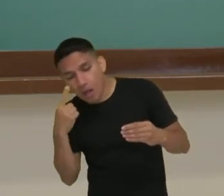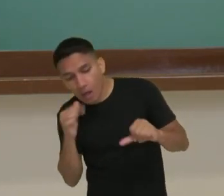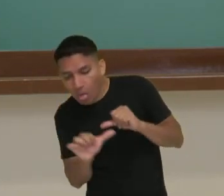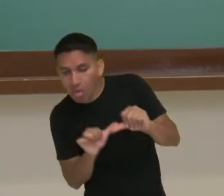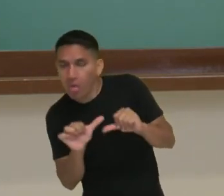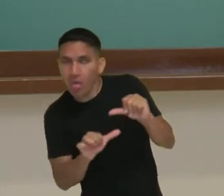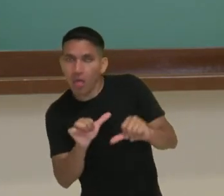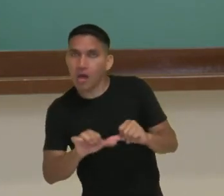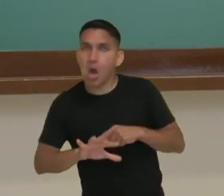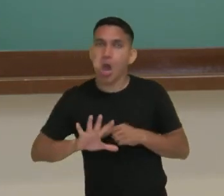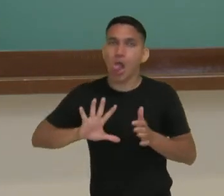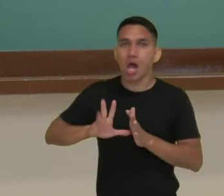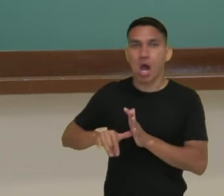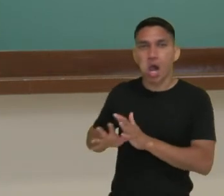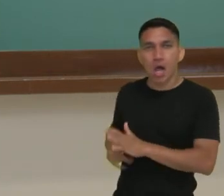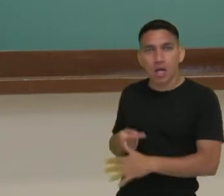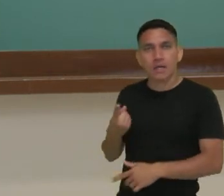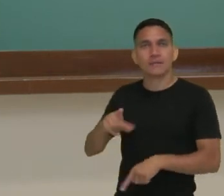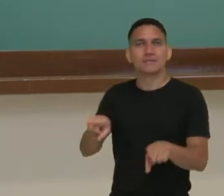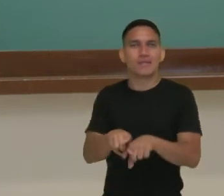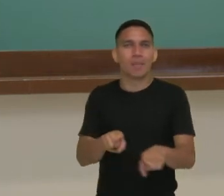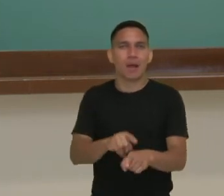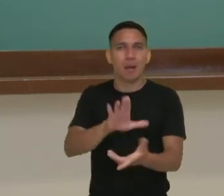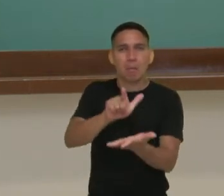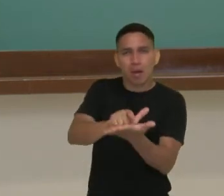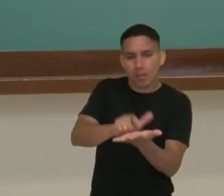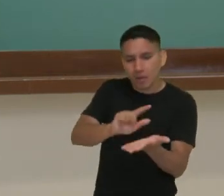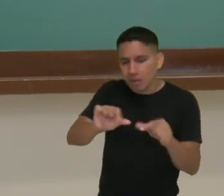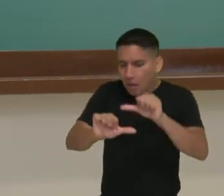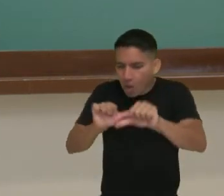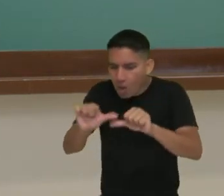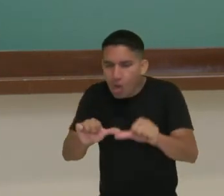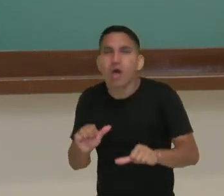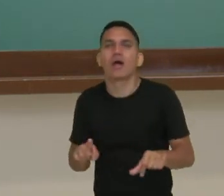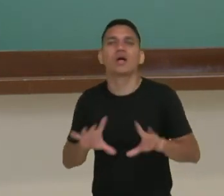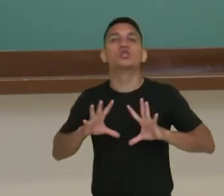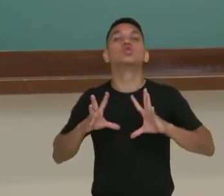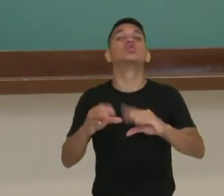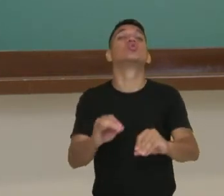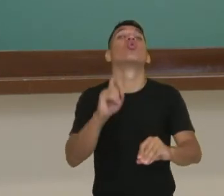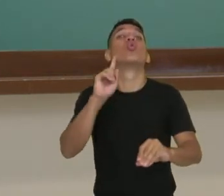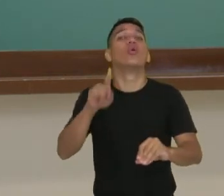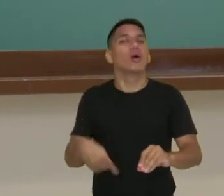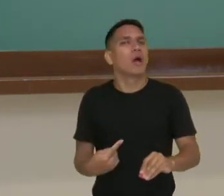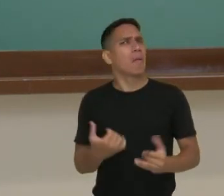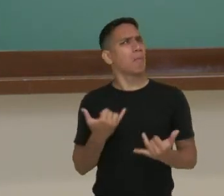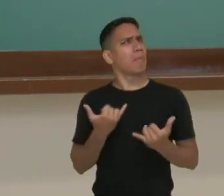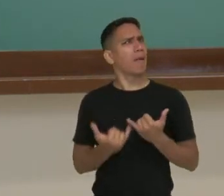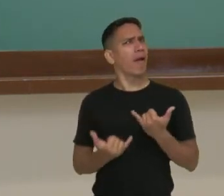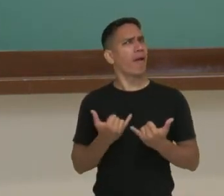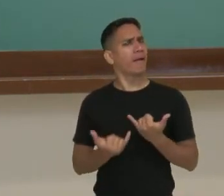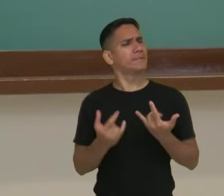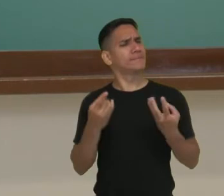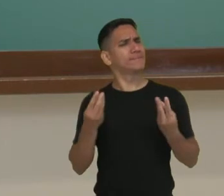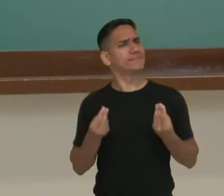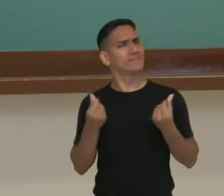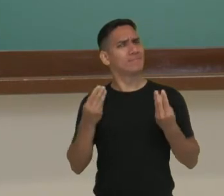roubavam urnas, fraudavam os votos. Isso tudo, apesar de parecer uma